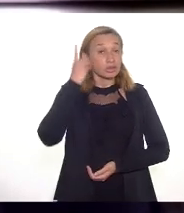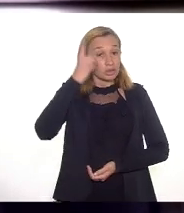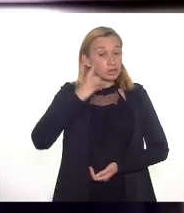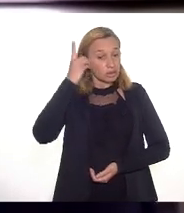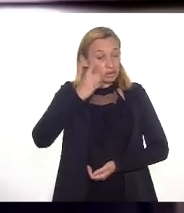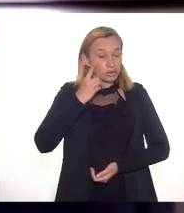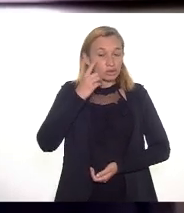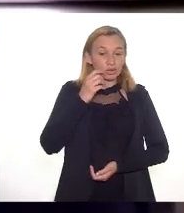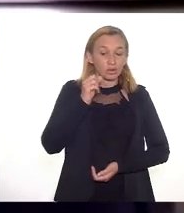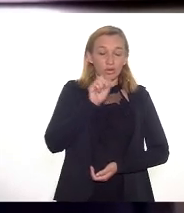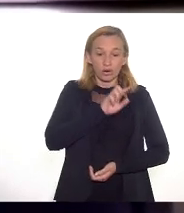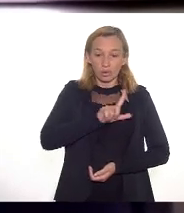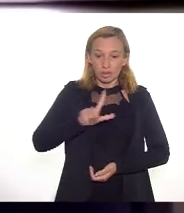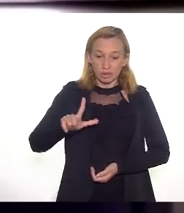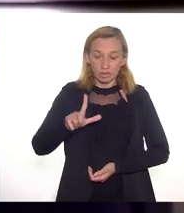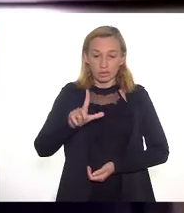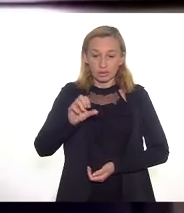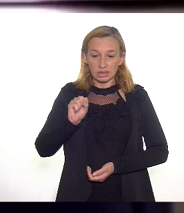Deputado Coronel Salema.